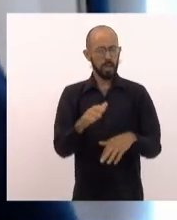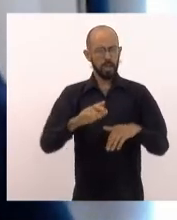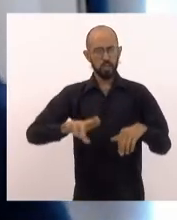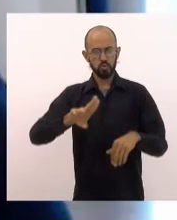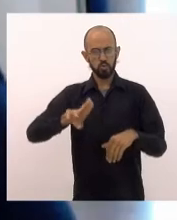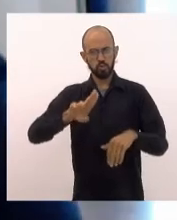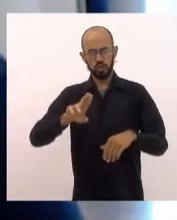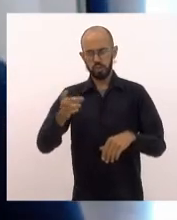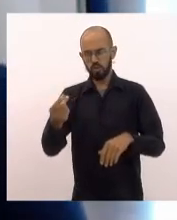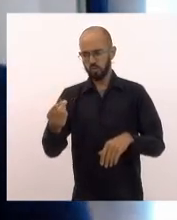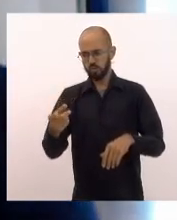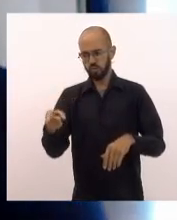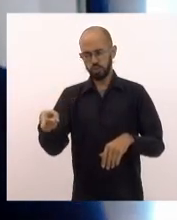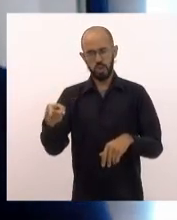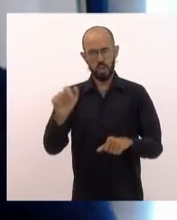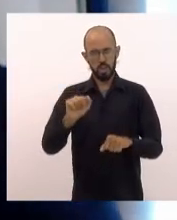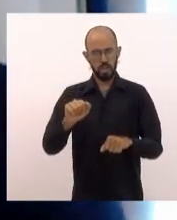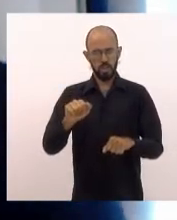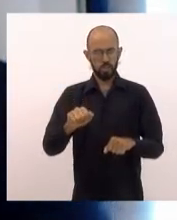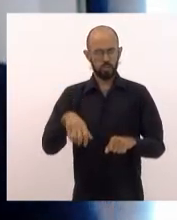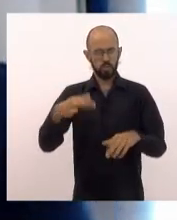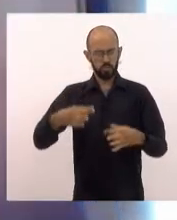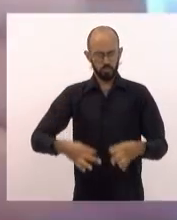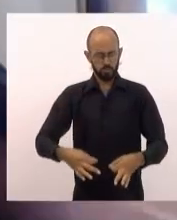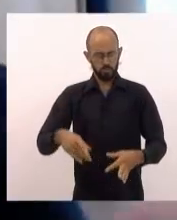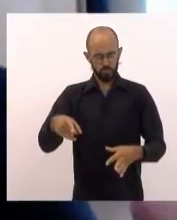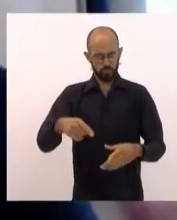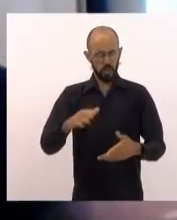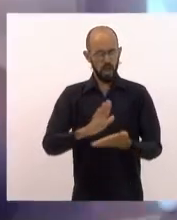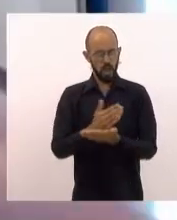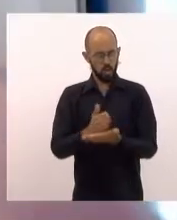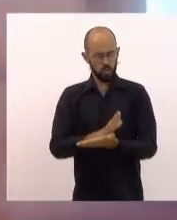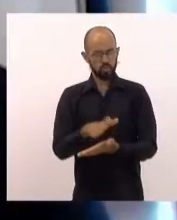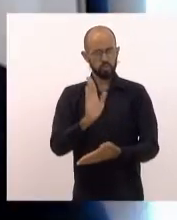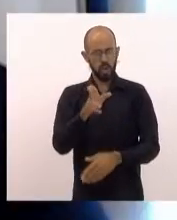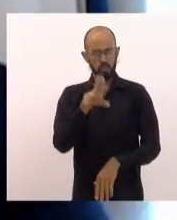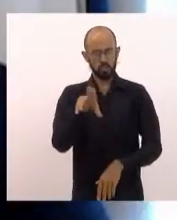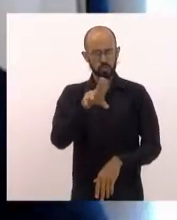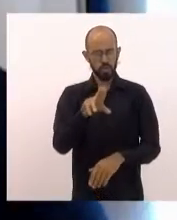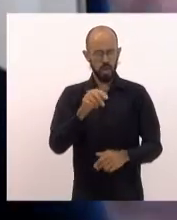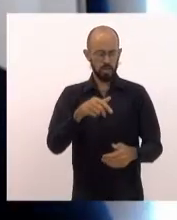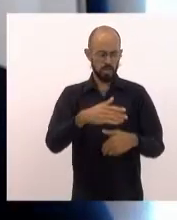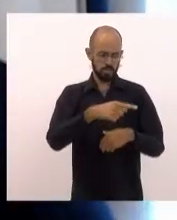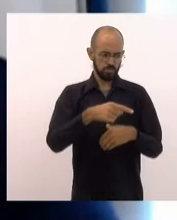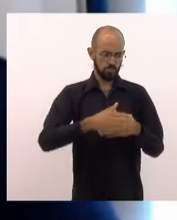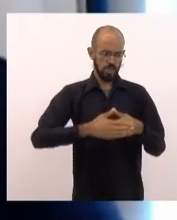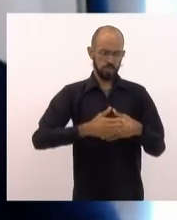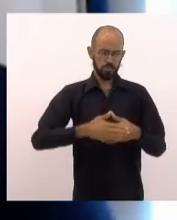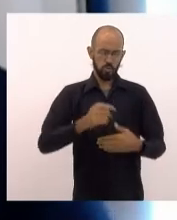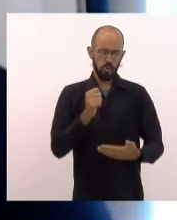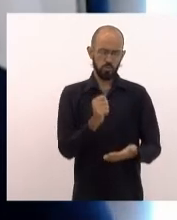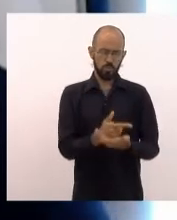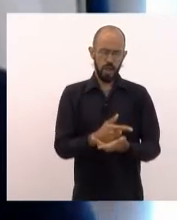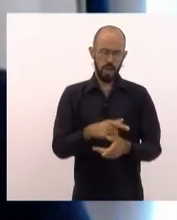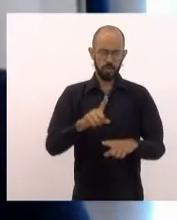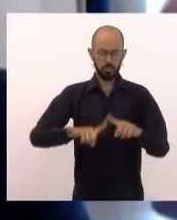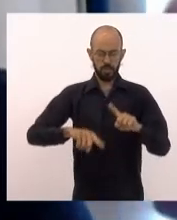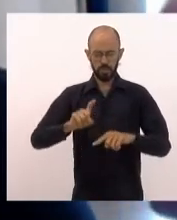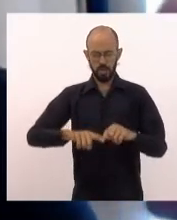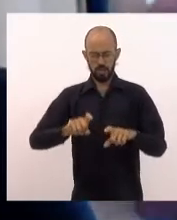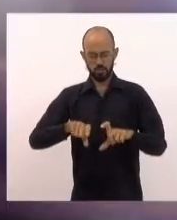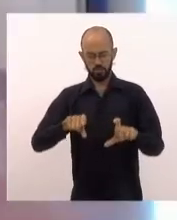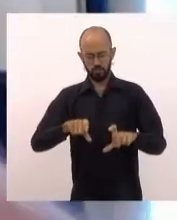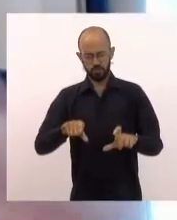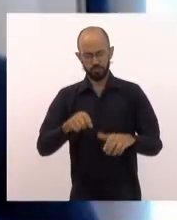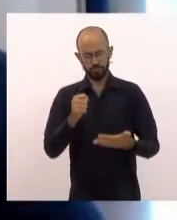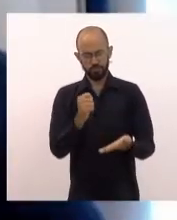usar esse recurso, até porque muitos já usaram esse recurso, tiveram que comprar equipamentos, contratar nova internet, e